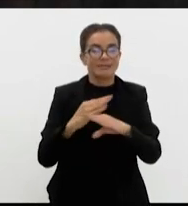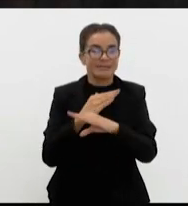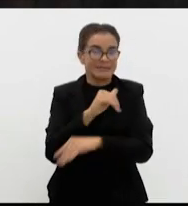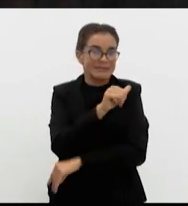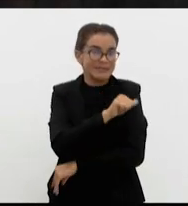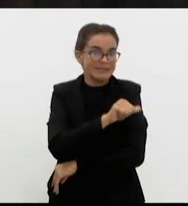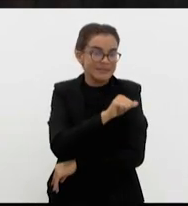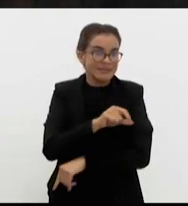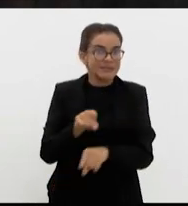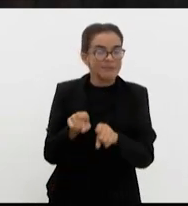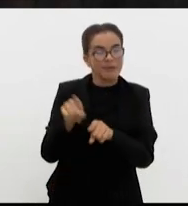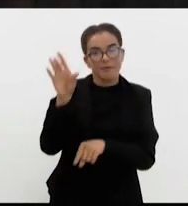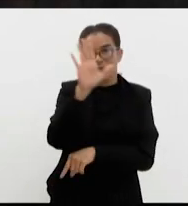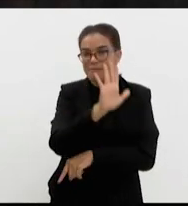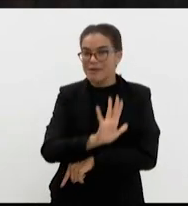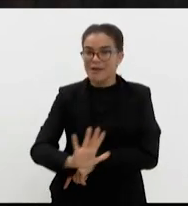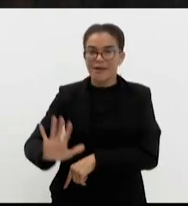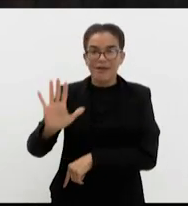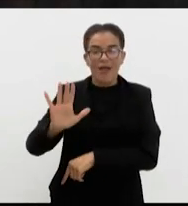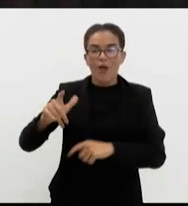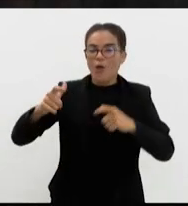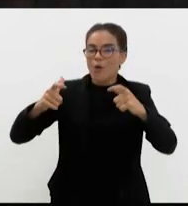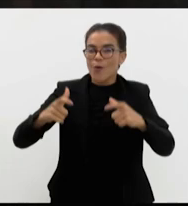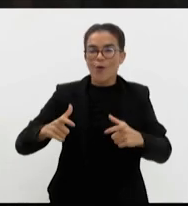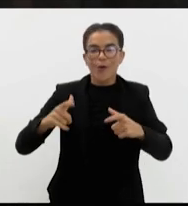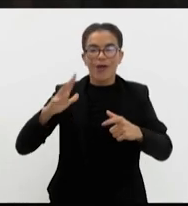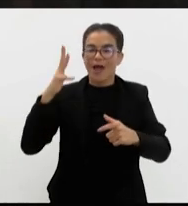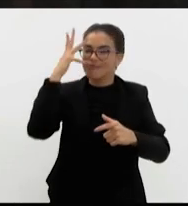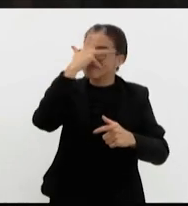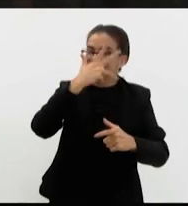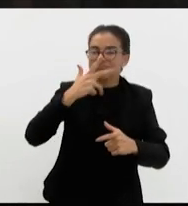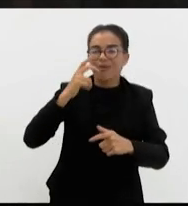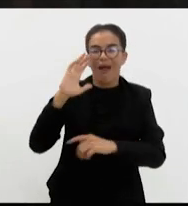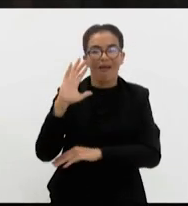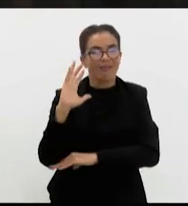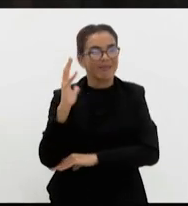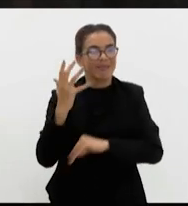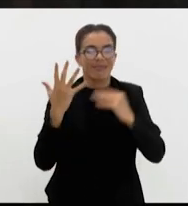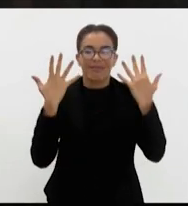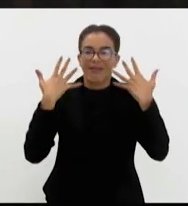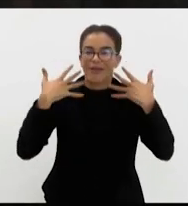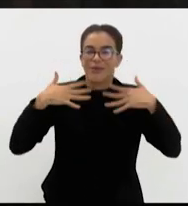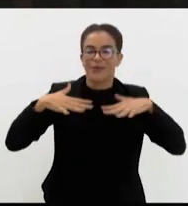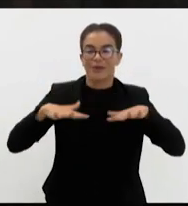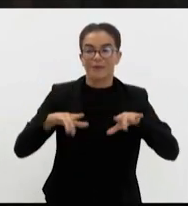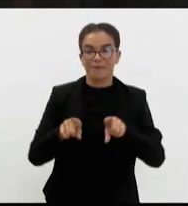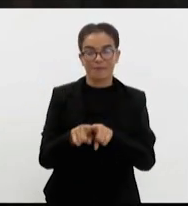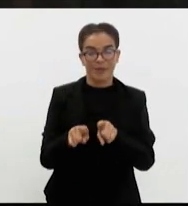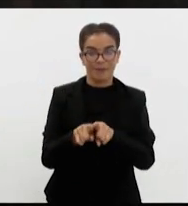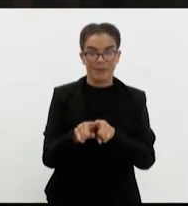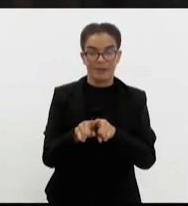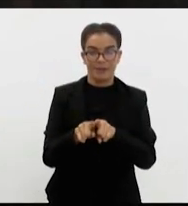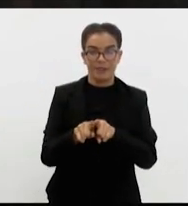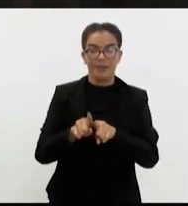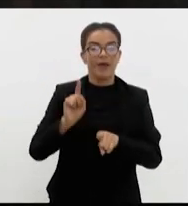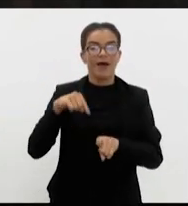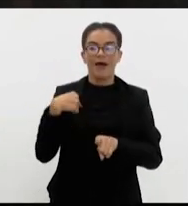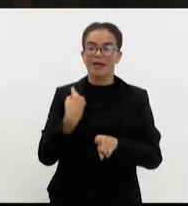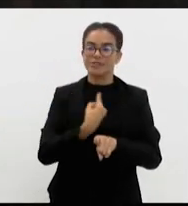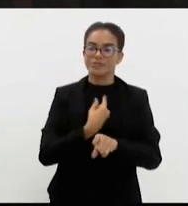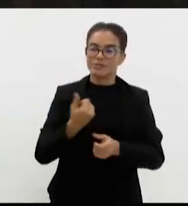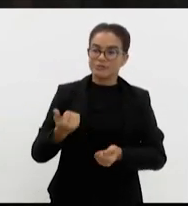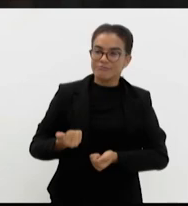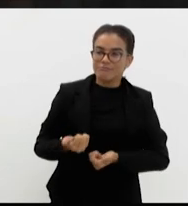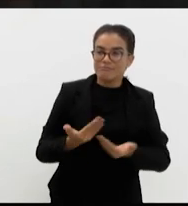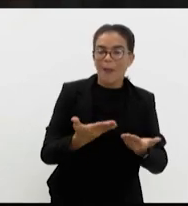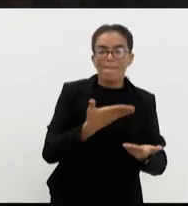Brasil porque ali é um celeiro de beleza natural que não tem igual no mundo e mais do que isso é a gente dar